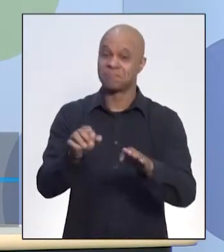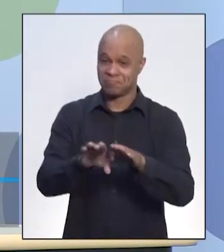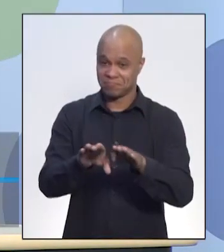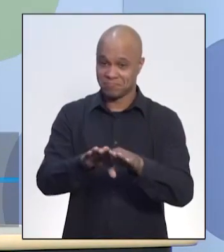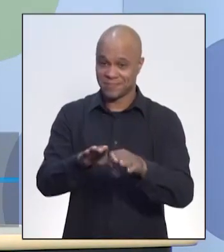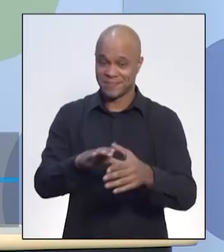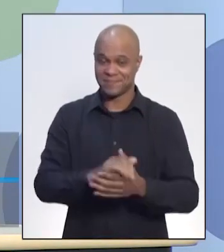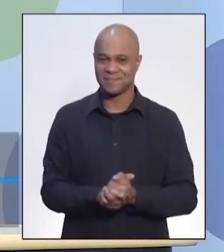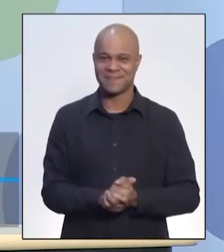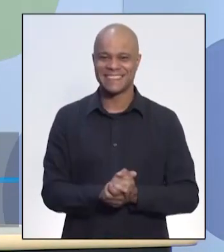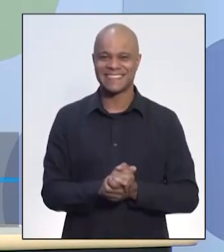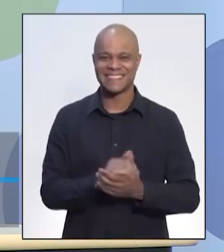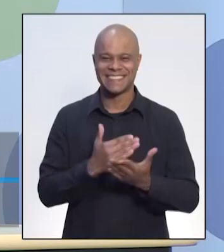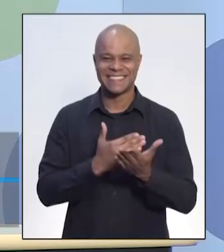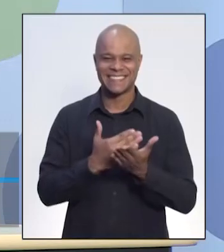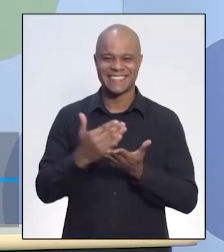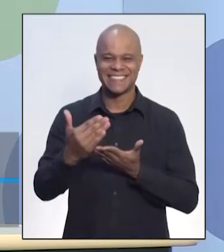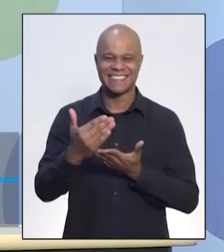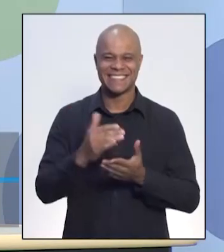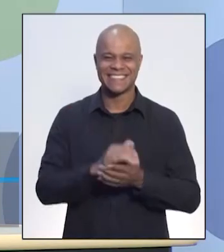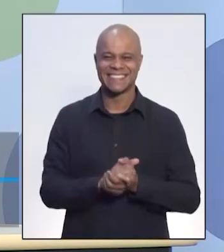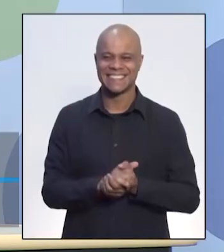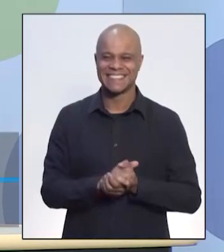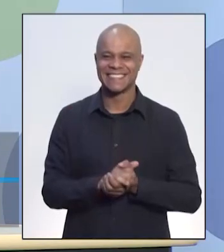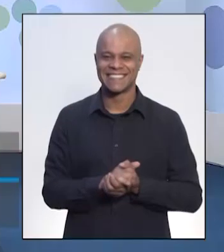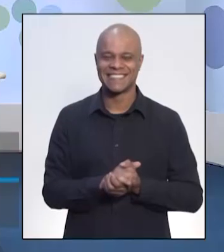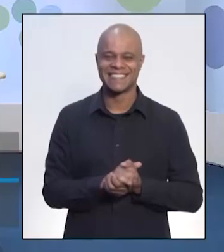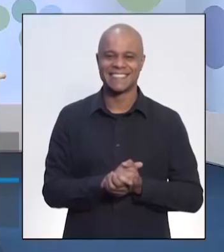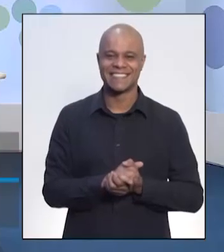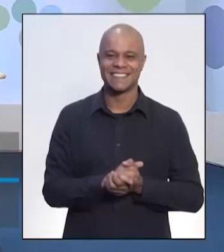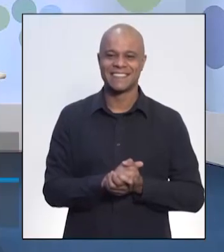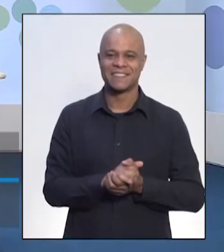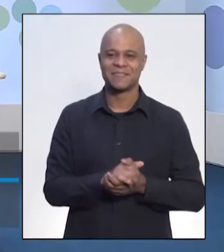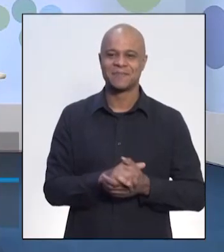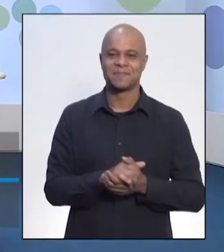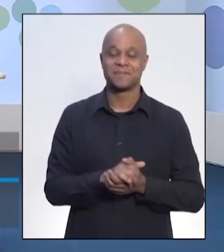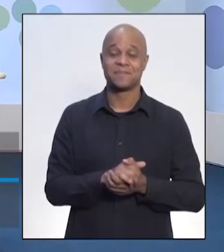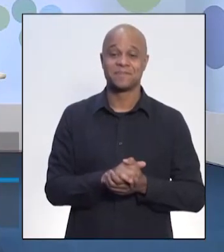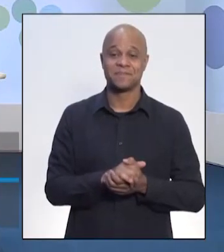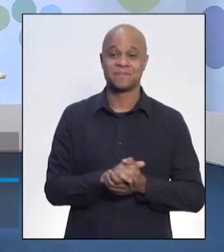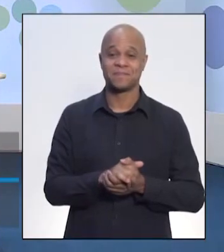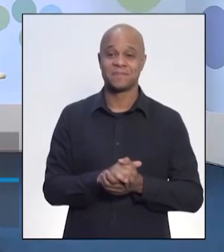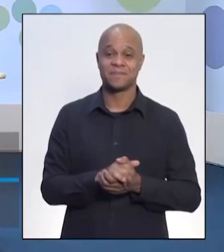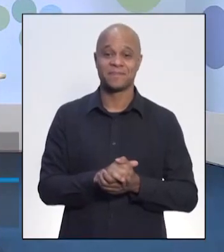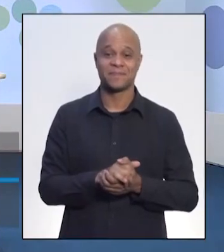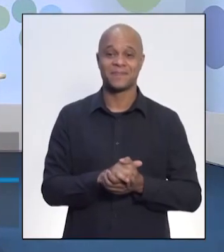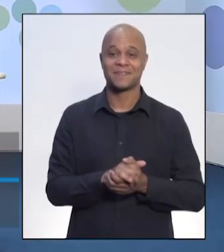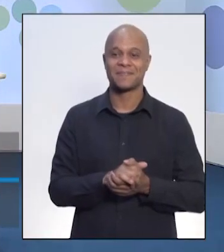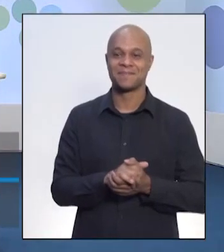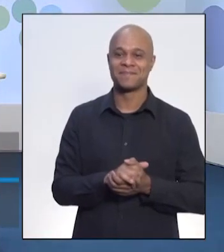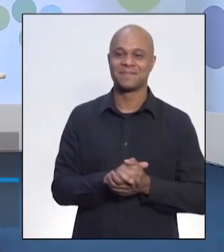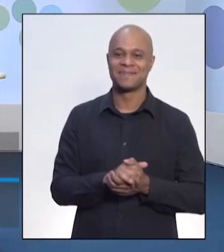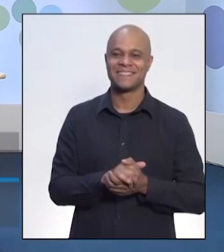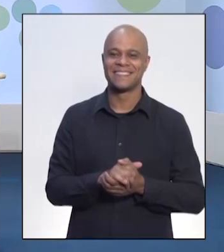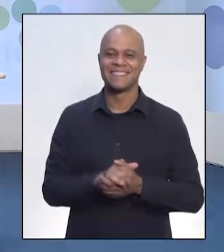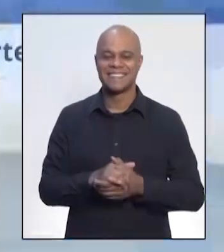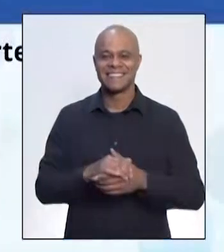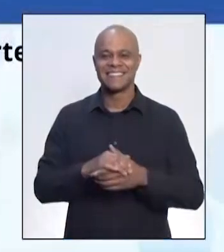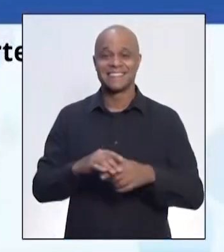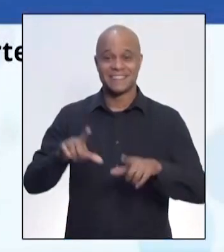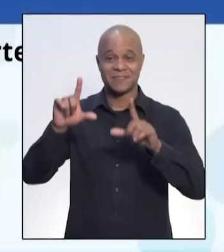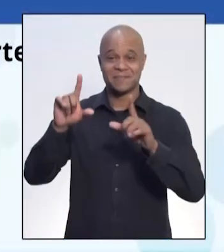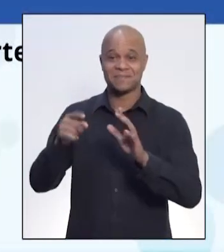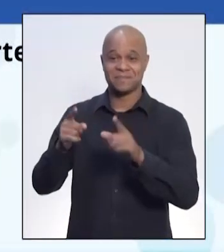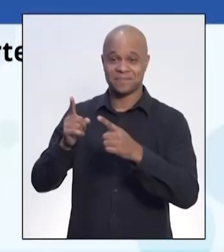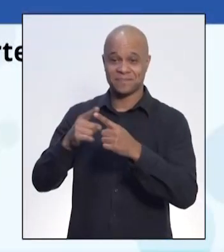bem-vindos. Vamos, então, começar, professora Roberta? Vamos sim, vamos lá. Então, vamos para o primeiro slide, por favor.